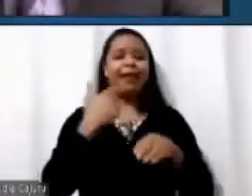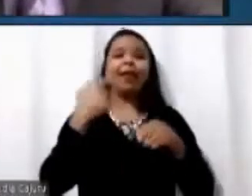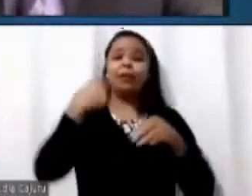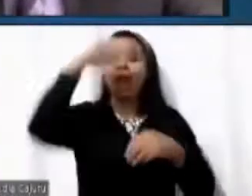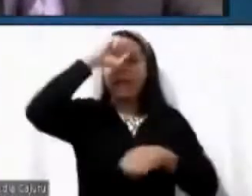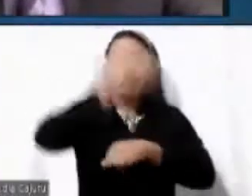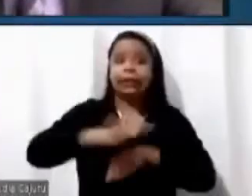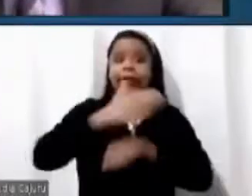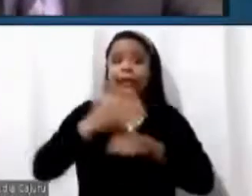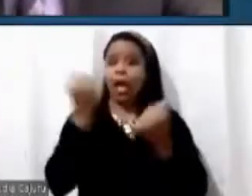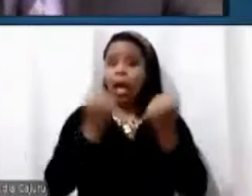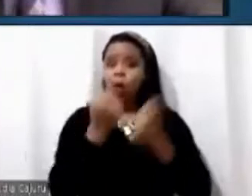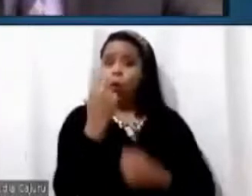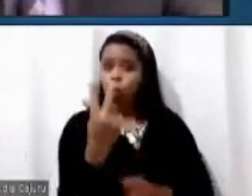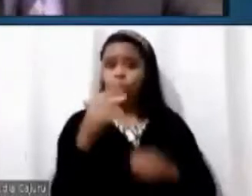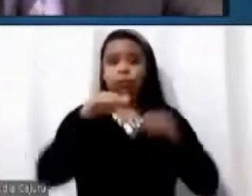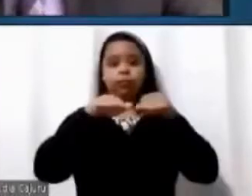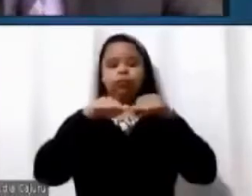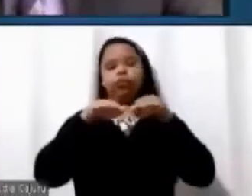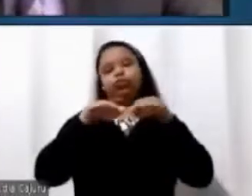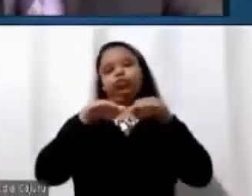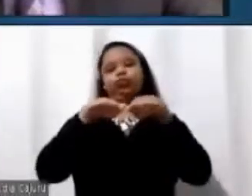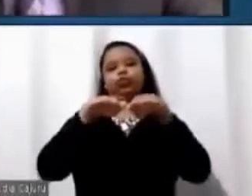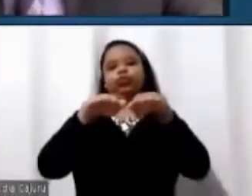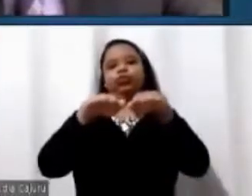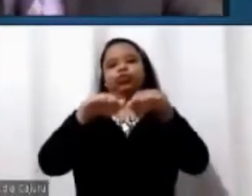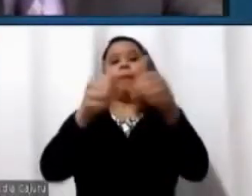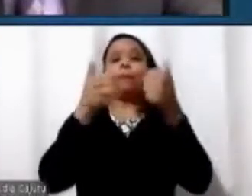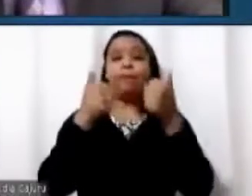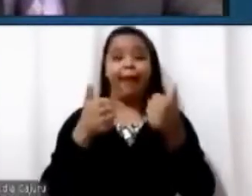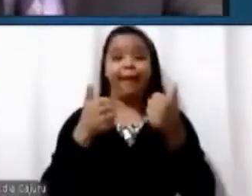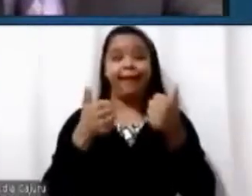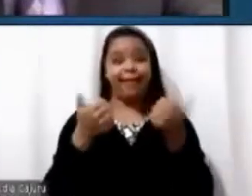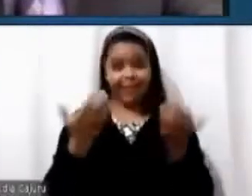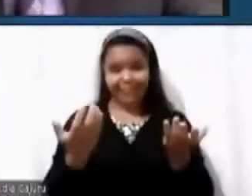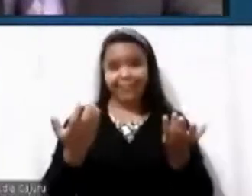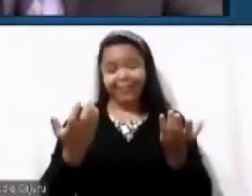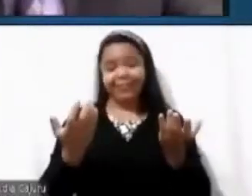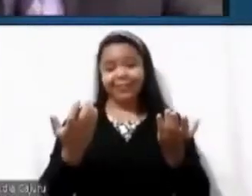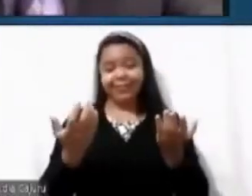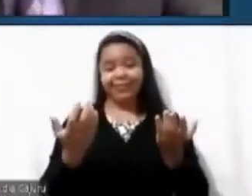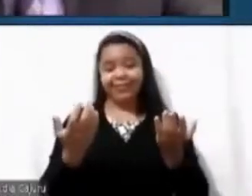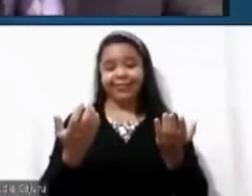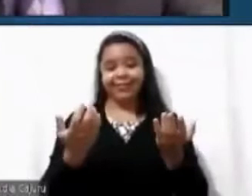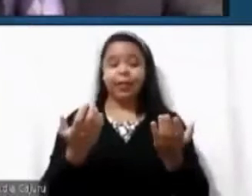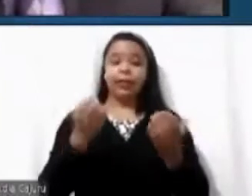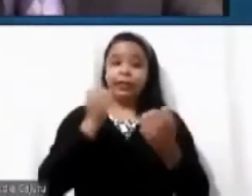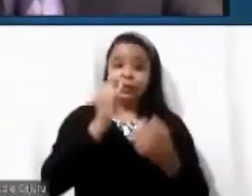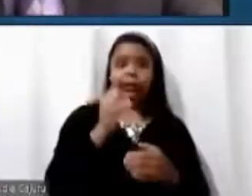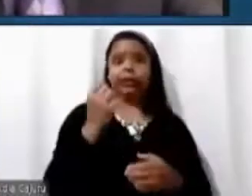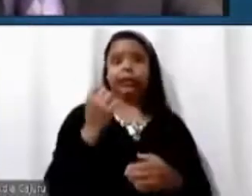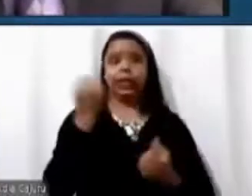aprender a ir juntos, porque juntos eles vão, como disse aí nosso presidente que iniciou a palestra, juntos se